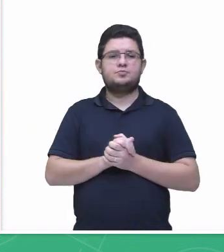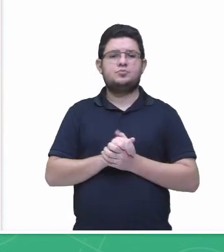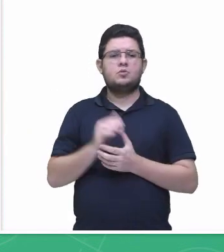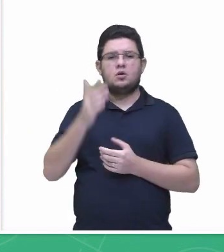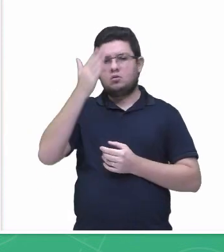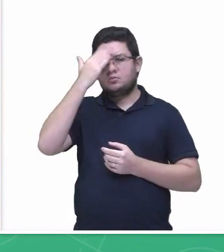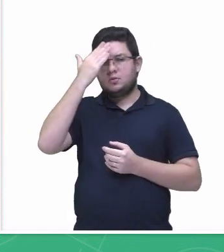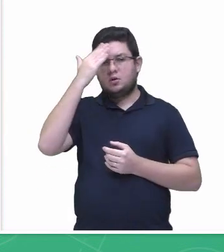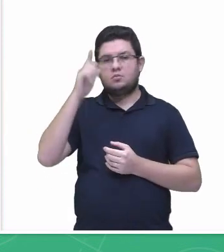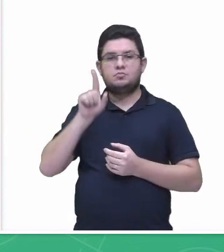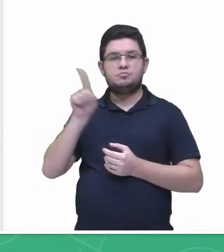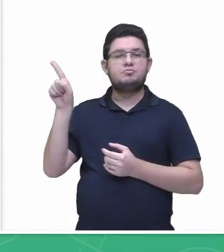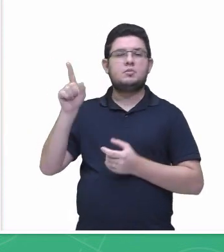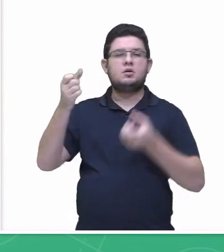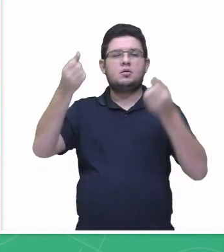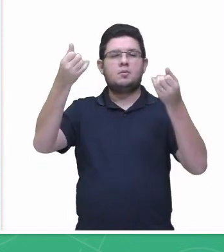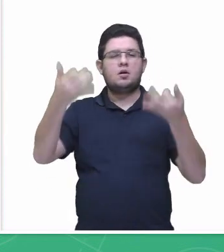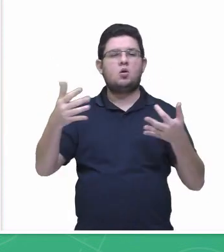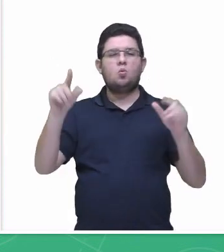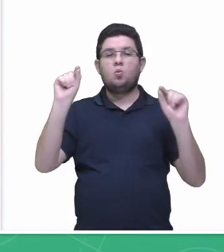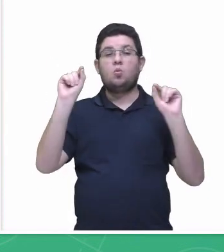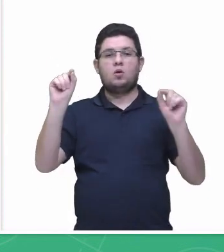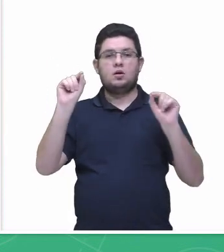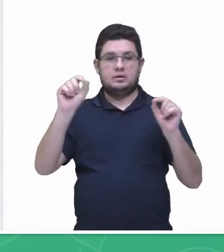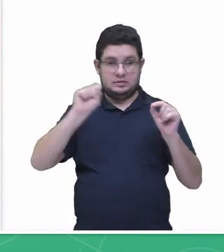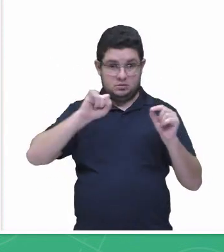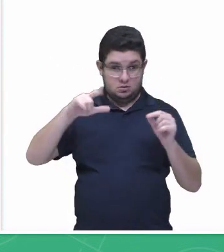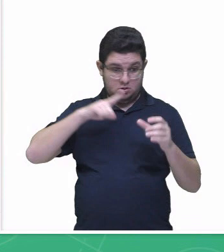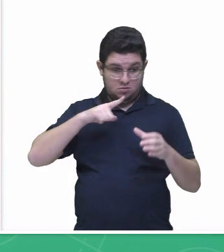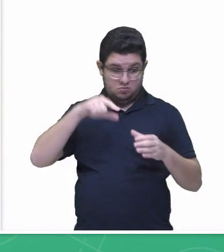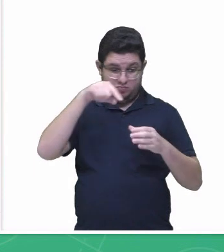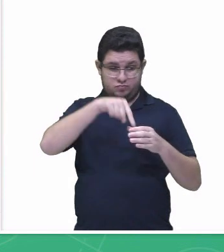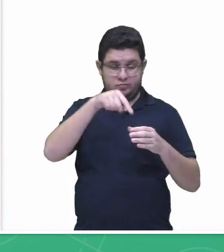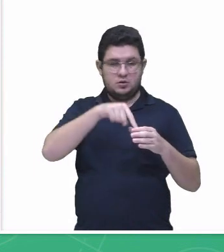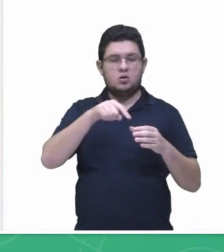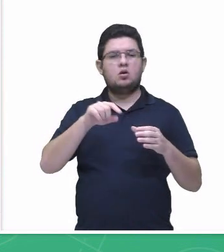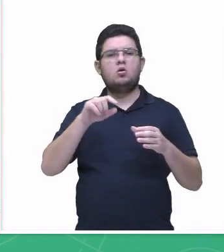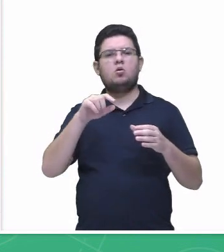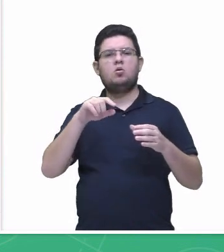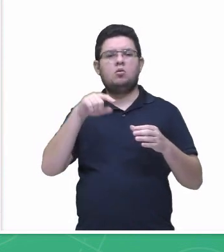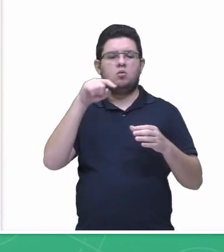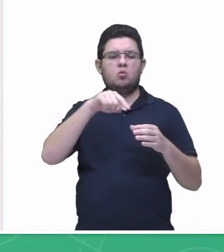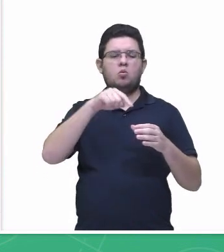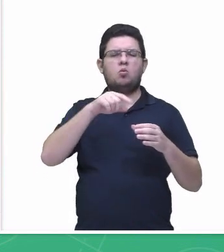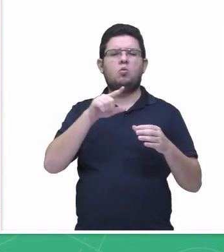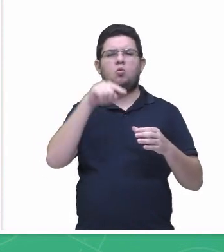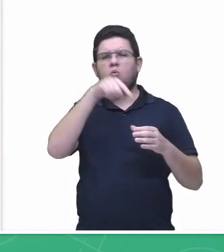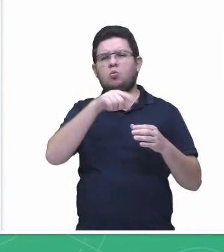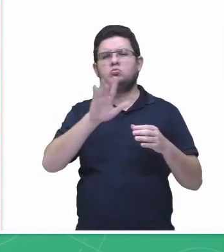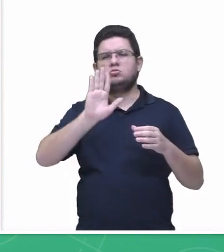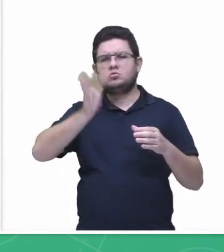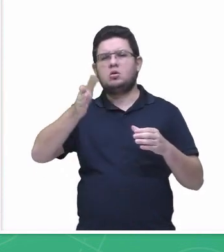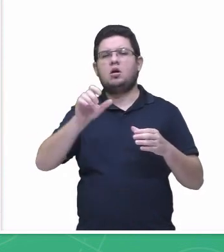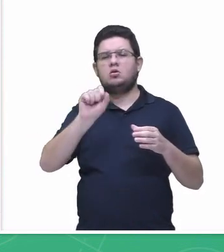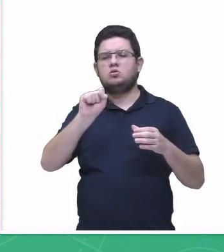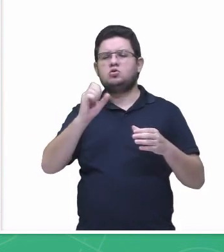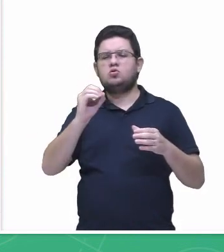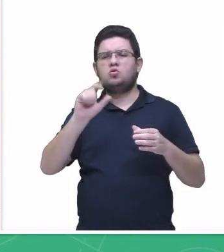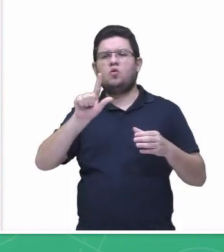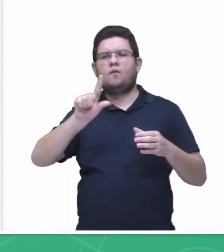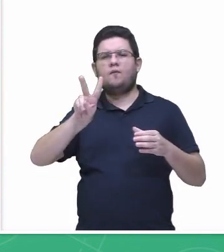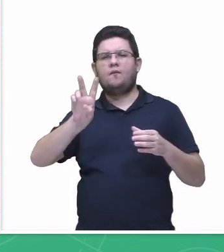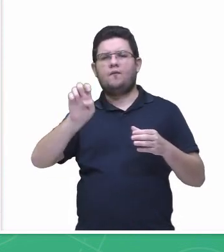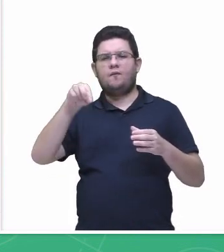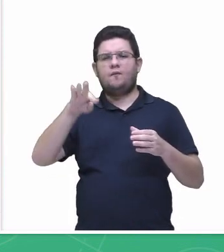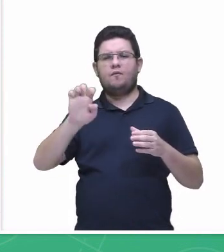a questão diz que adiciona-se soluto a um solvente e não se